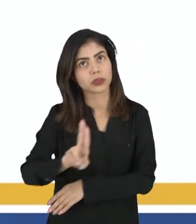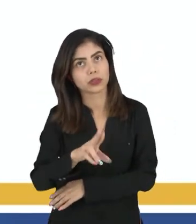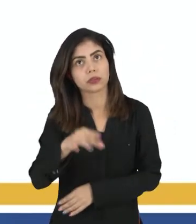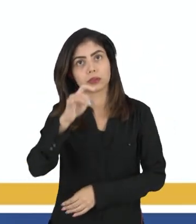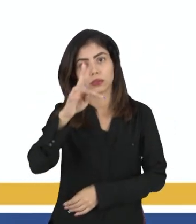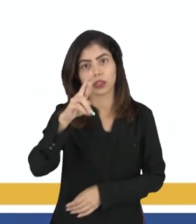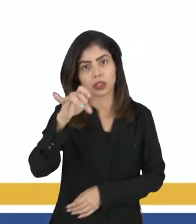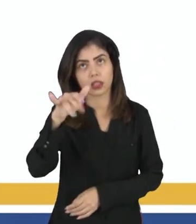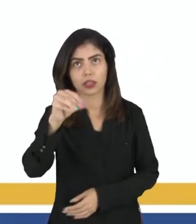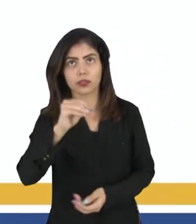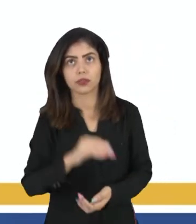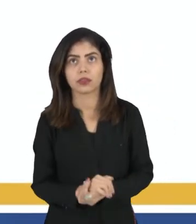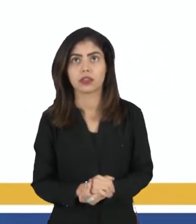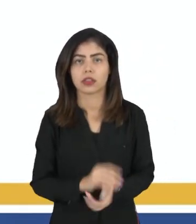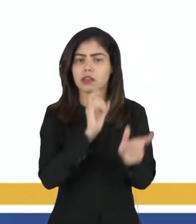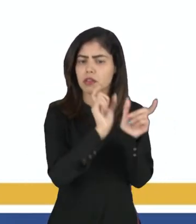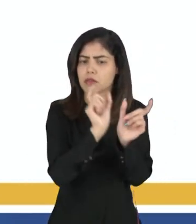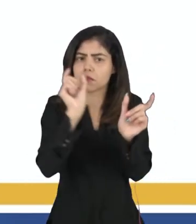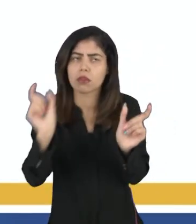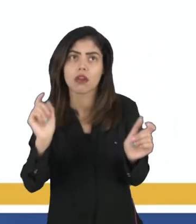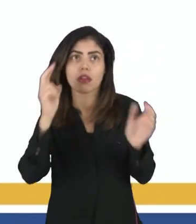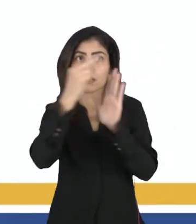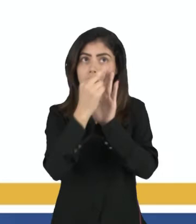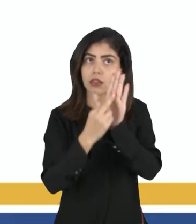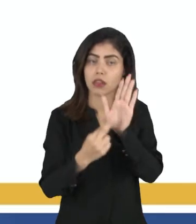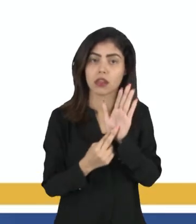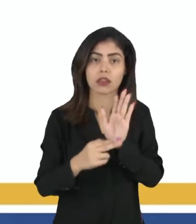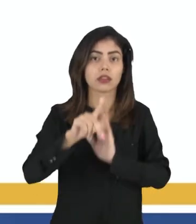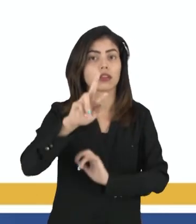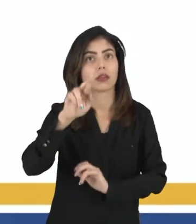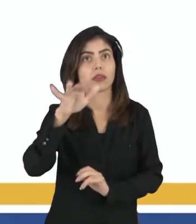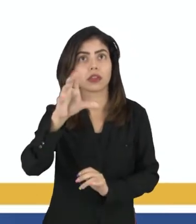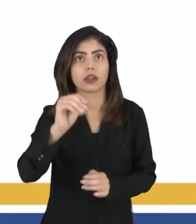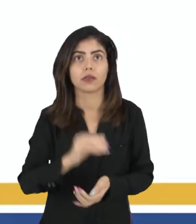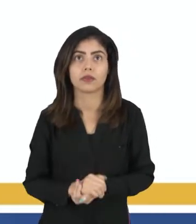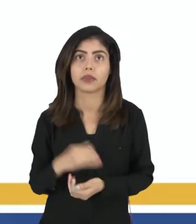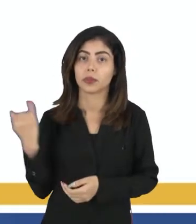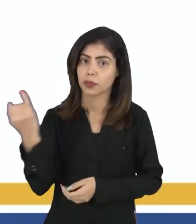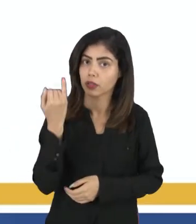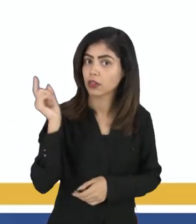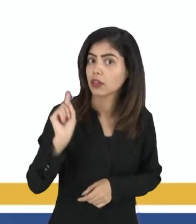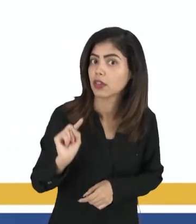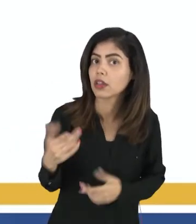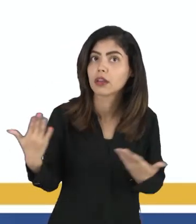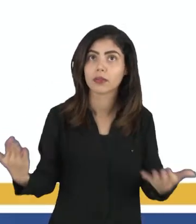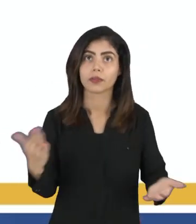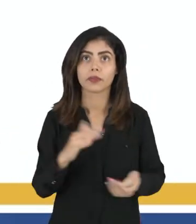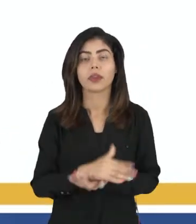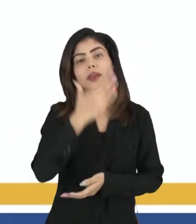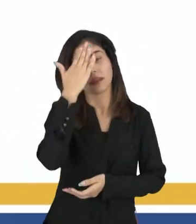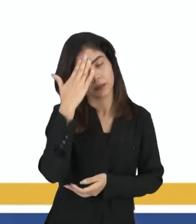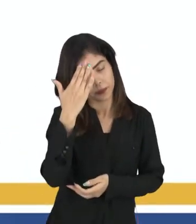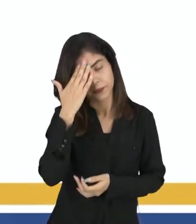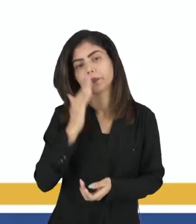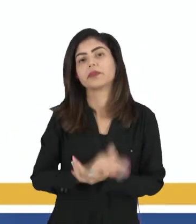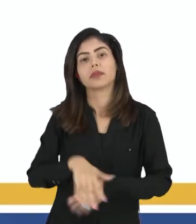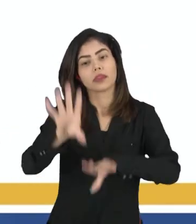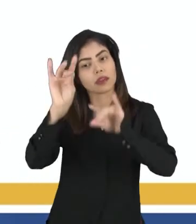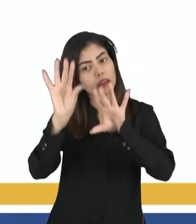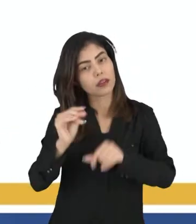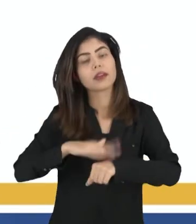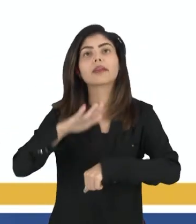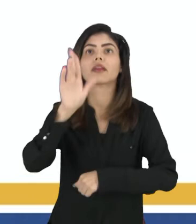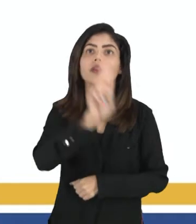nomenclaturas e particularidades das regras gramaticais. O importante é que você entende cada vez